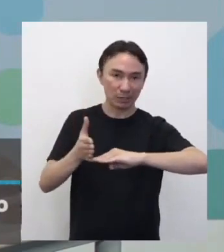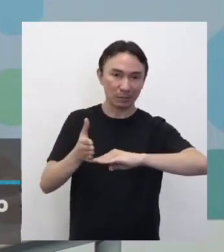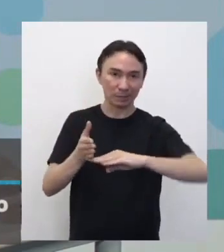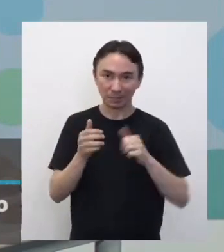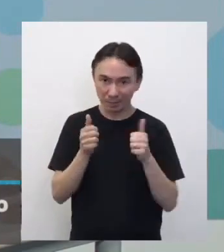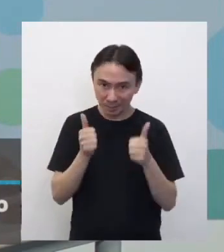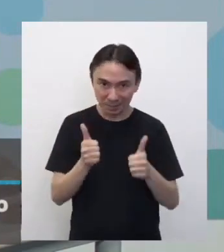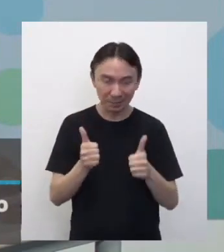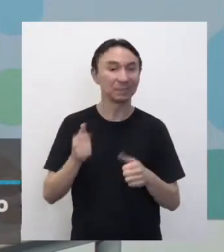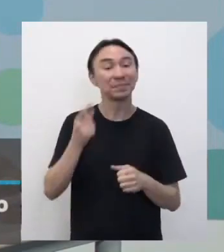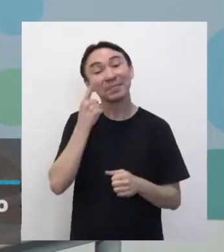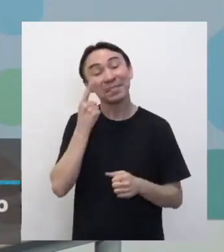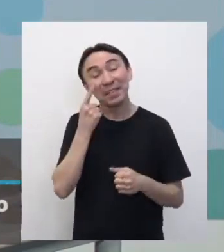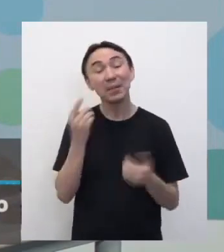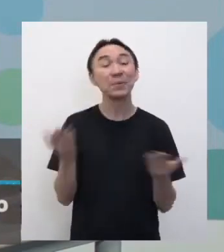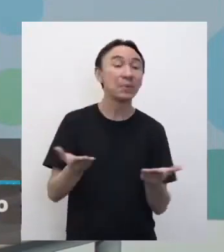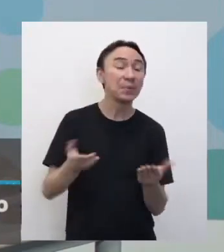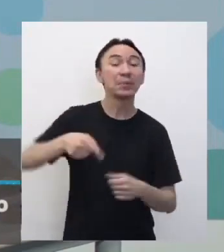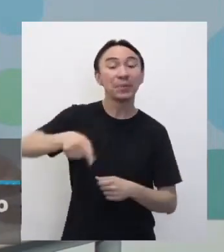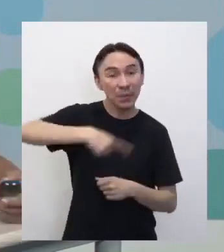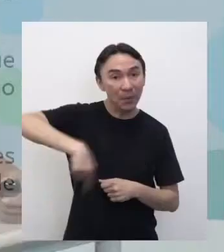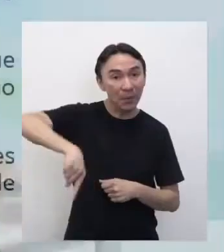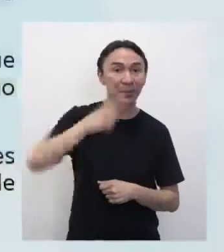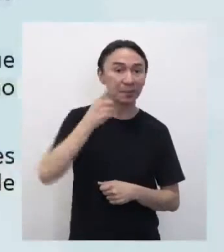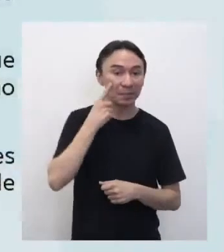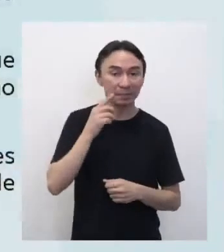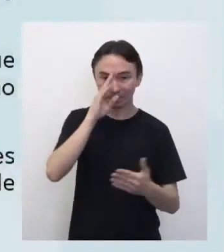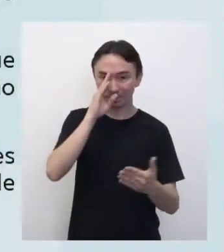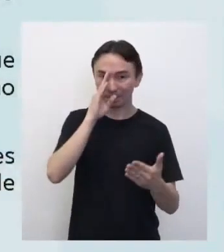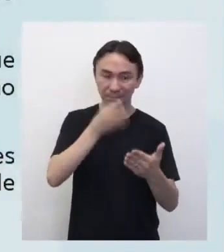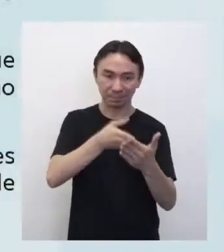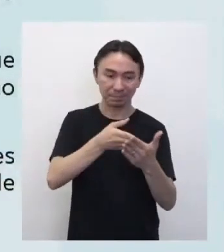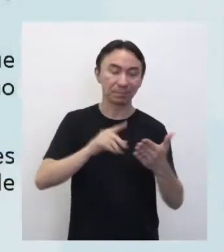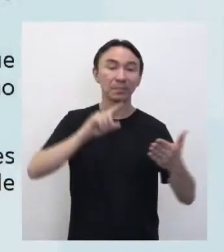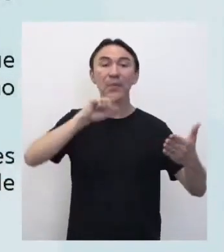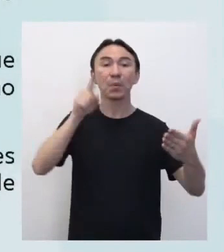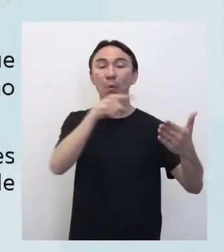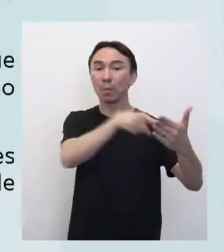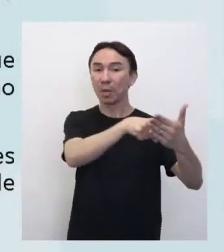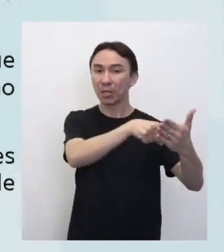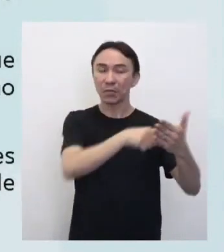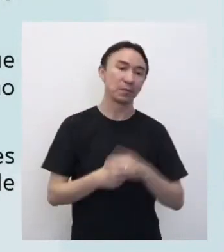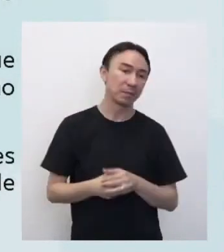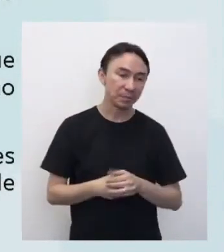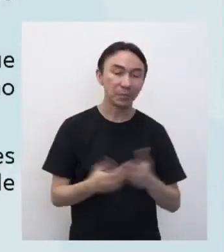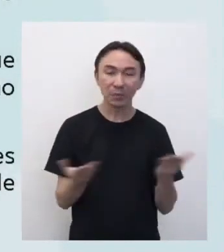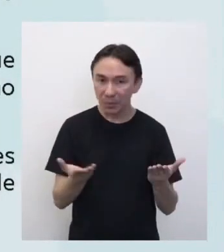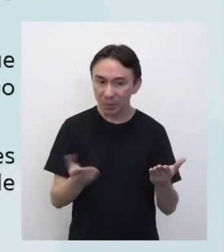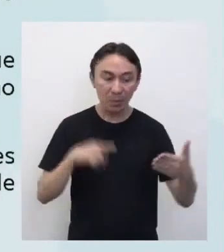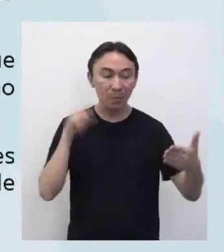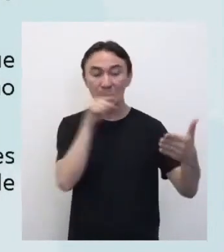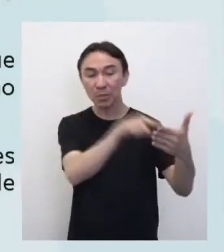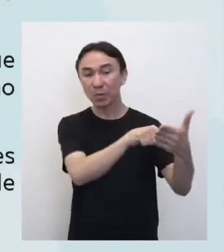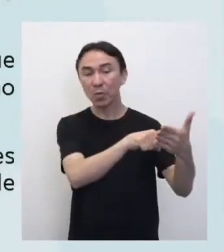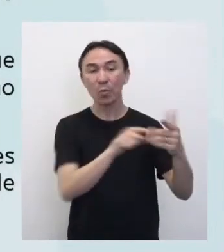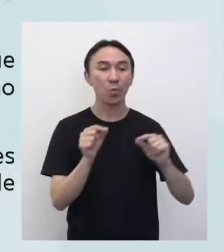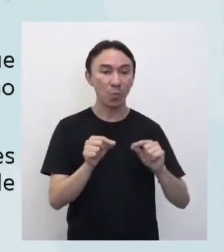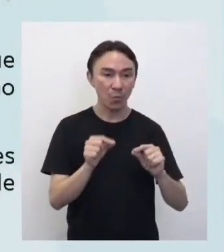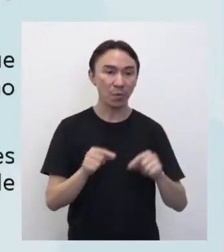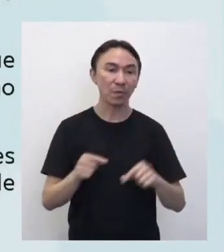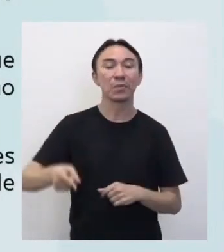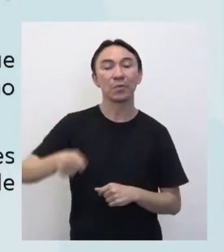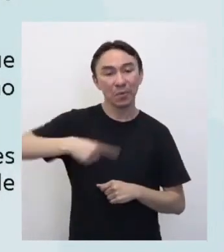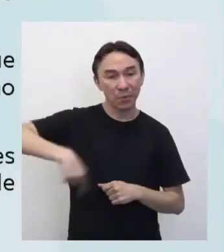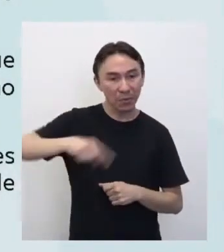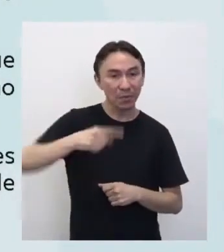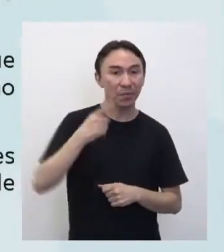vamos ver então os objetivos da aula de hoje. Hoje, nossos objetivos são retomar os